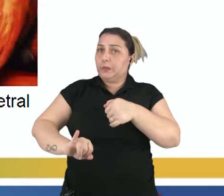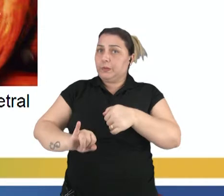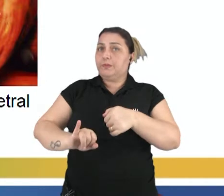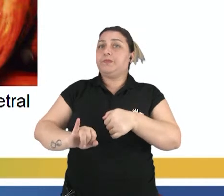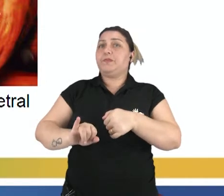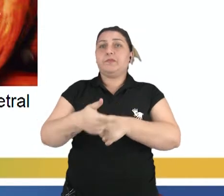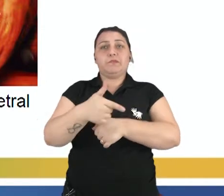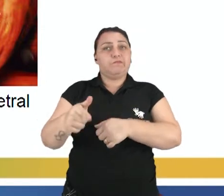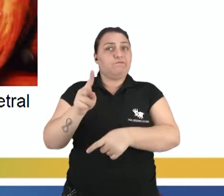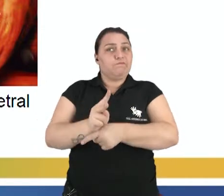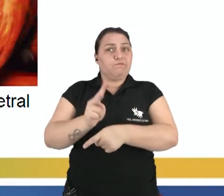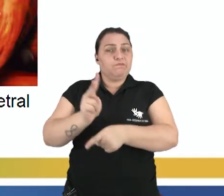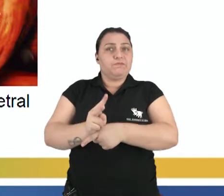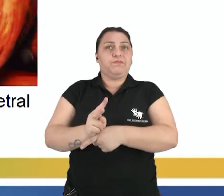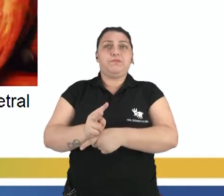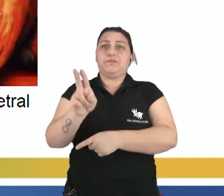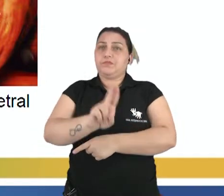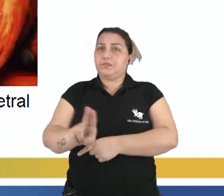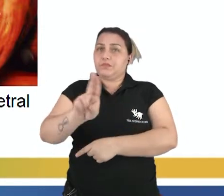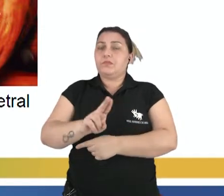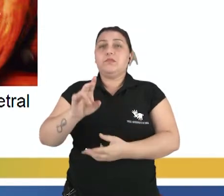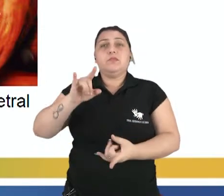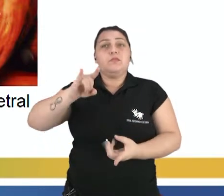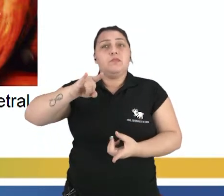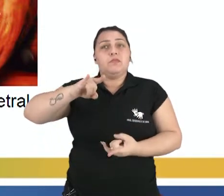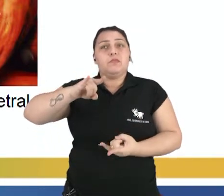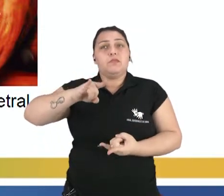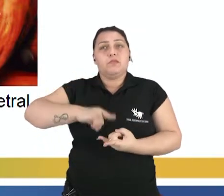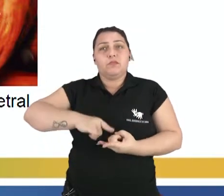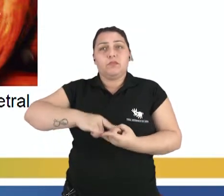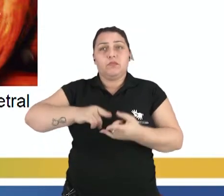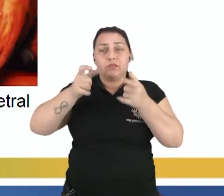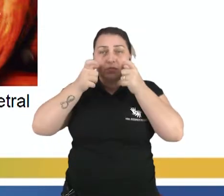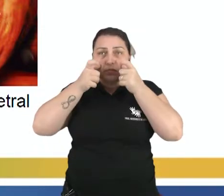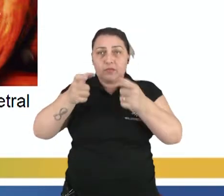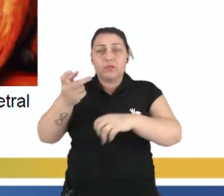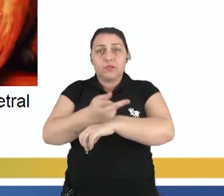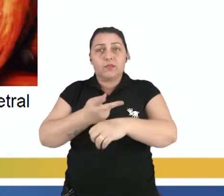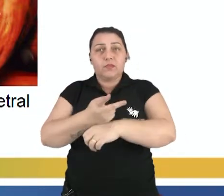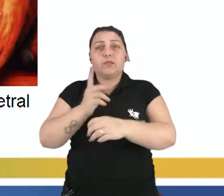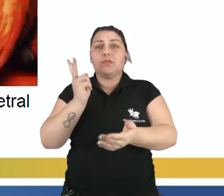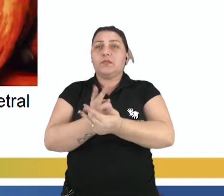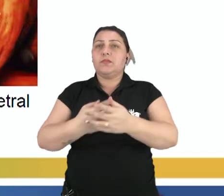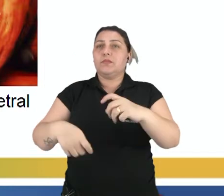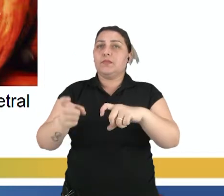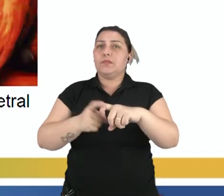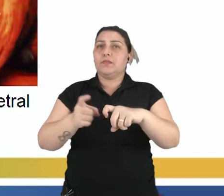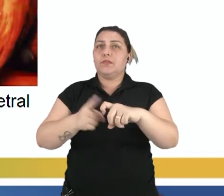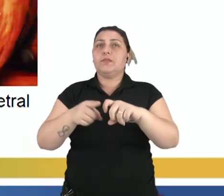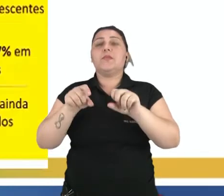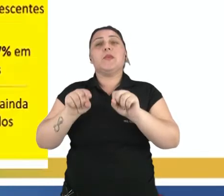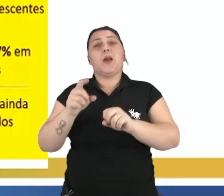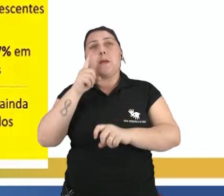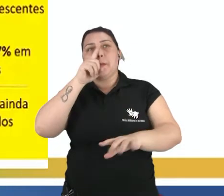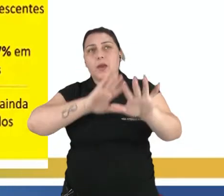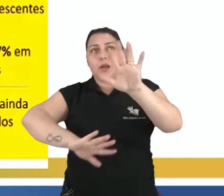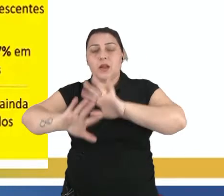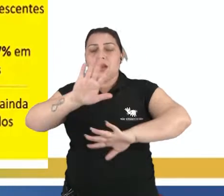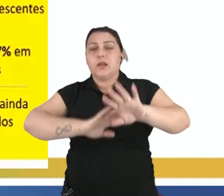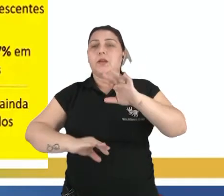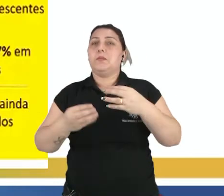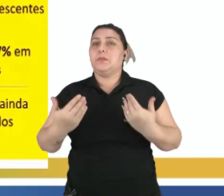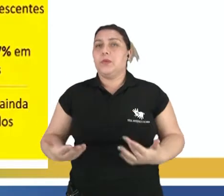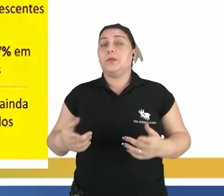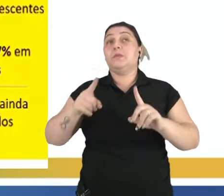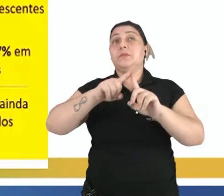sexual desprevenida, se você não utilizou um preservativo, fiquem atentos, procurem sempre um médico, porque isso é bem perigoso.